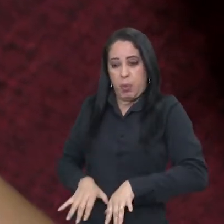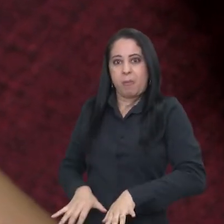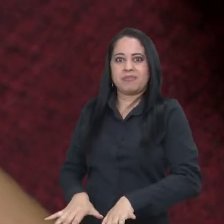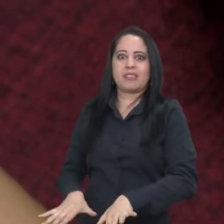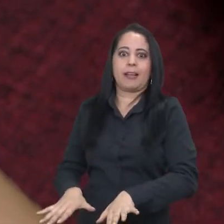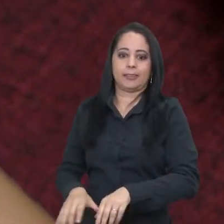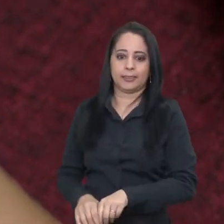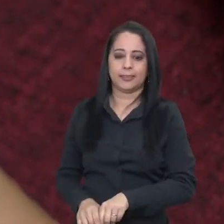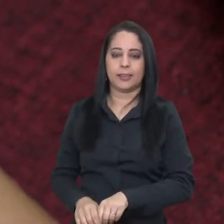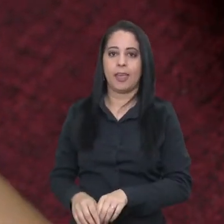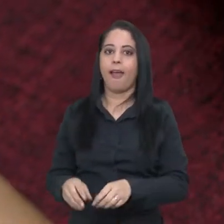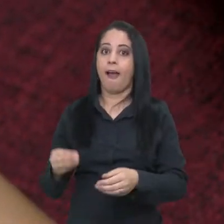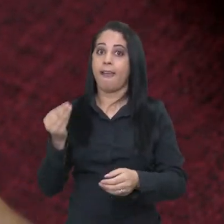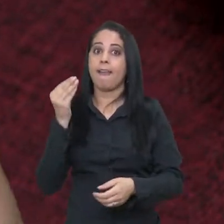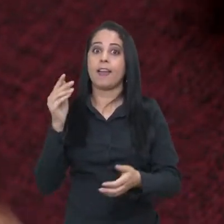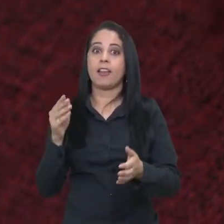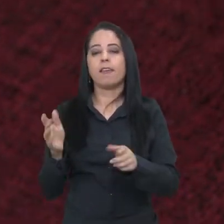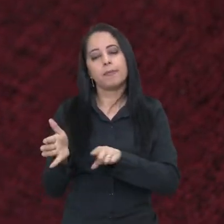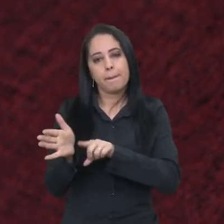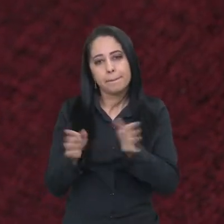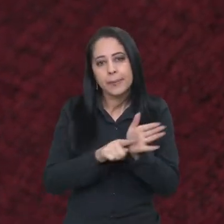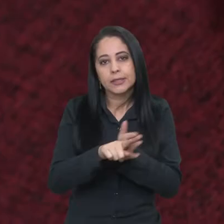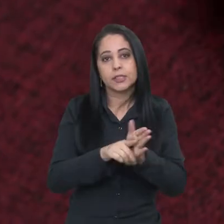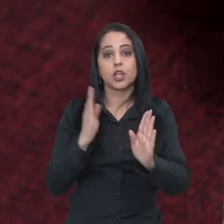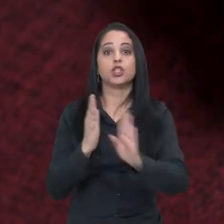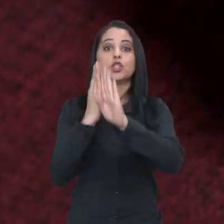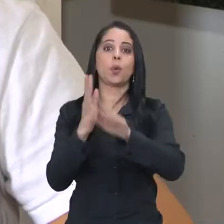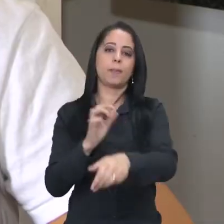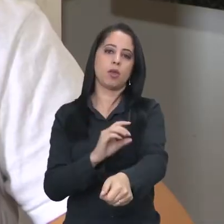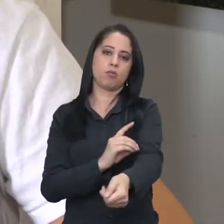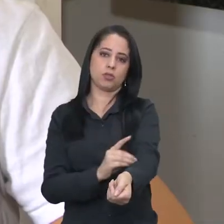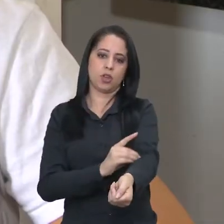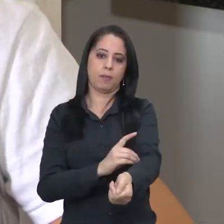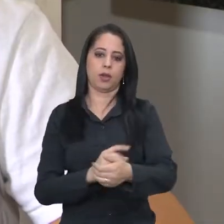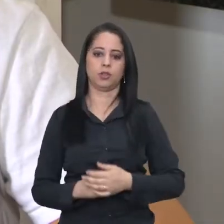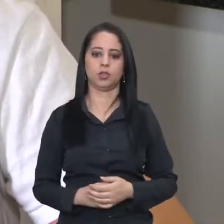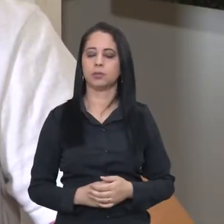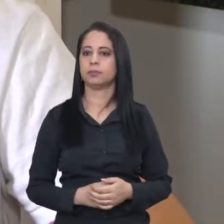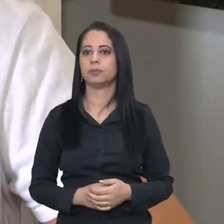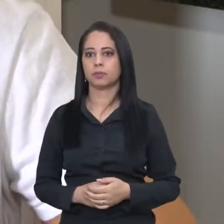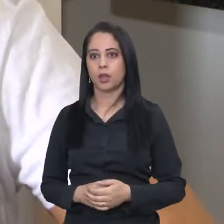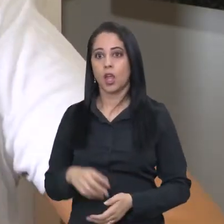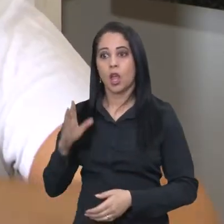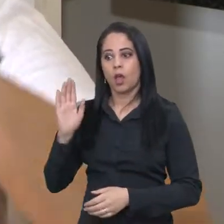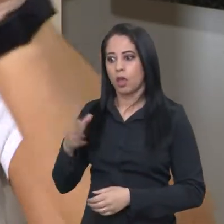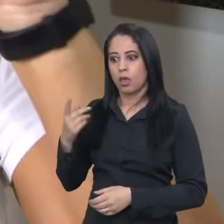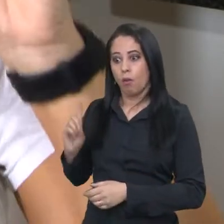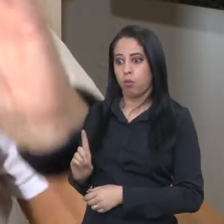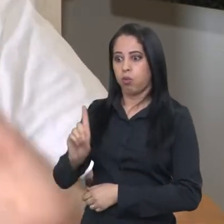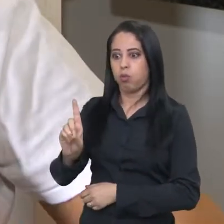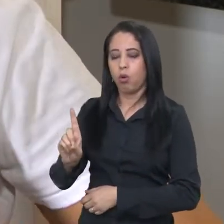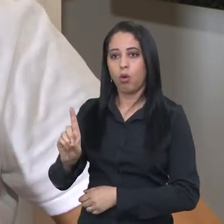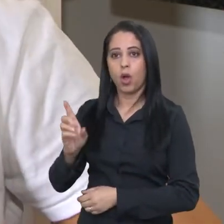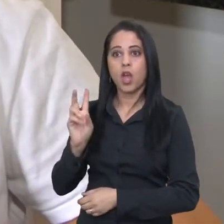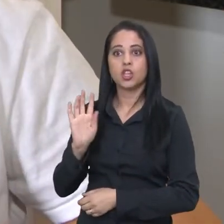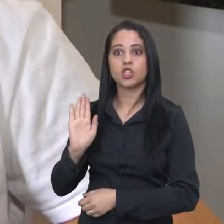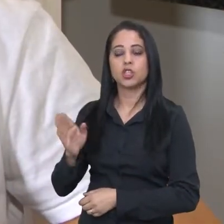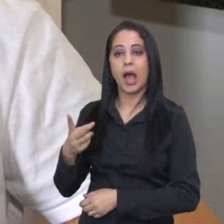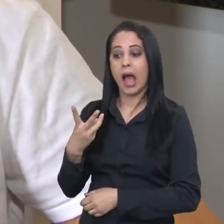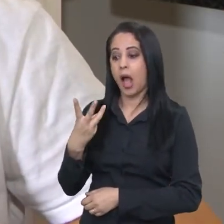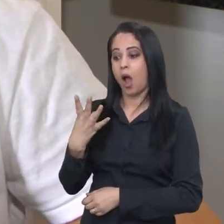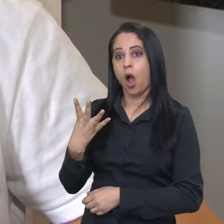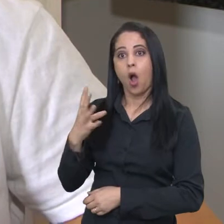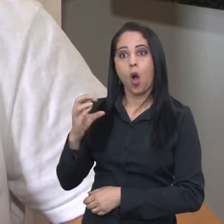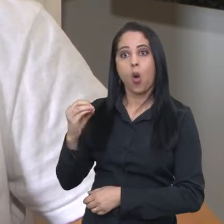de glicemia, os médicos constataram a diabetes. Chegou lá, já deu 380, quase